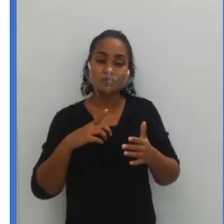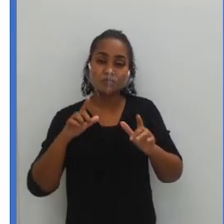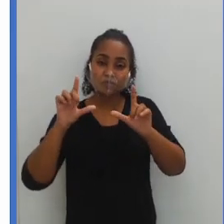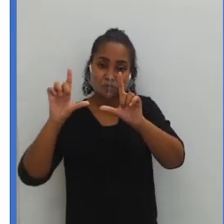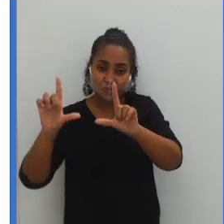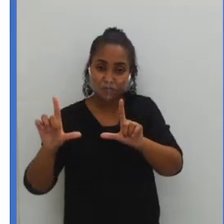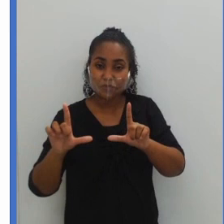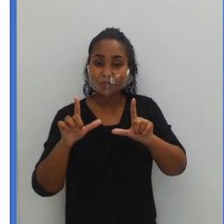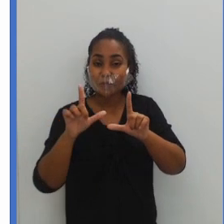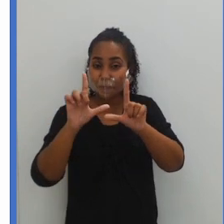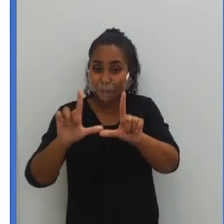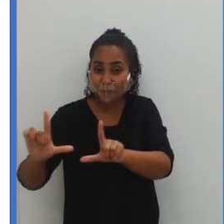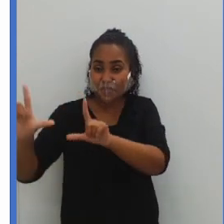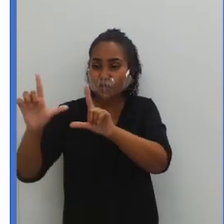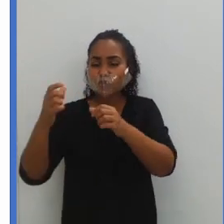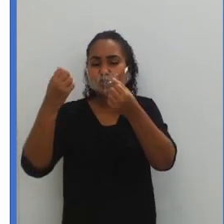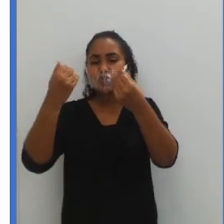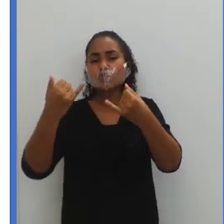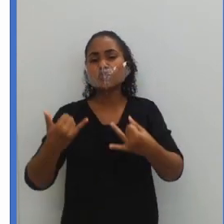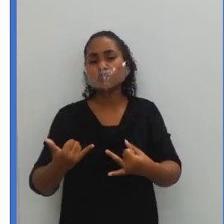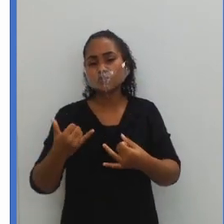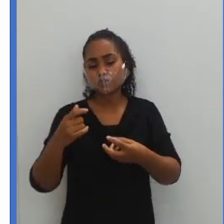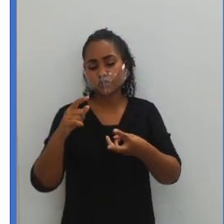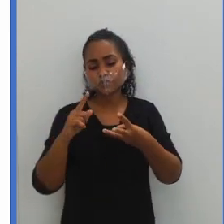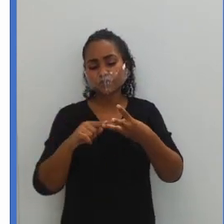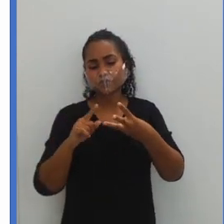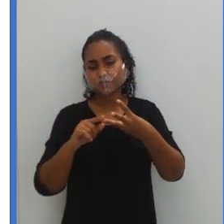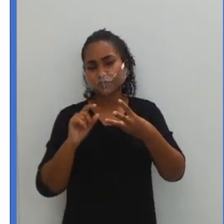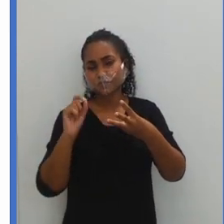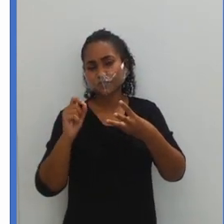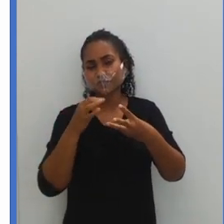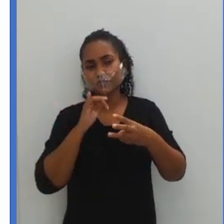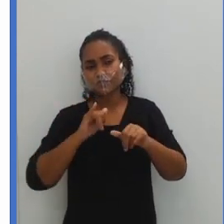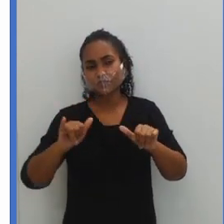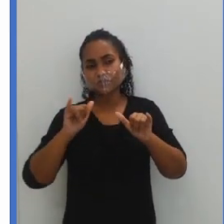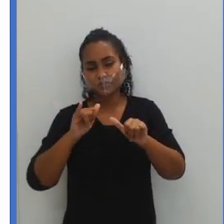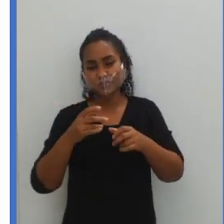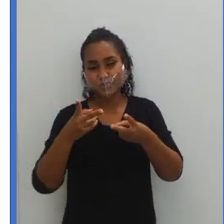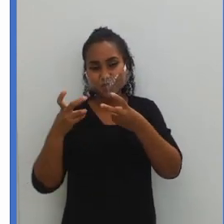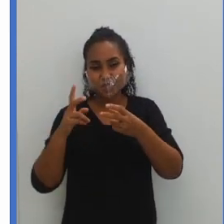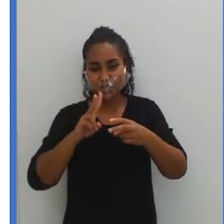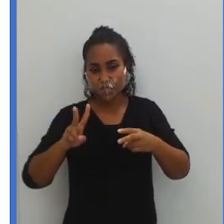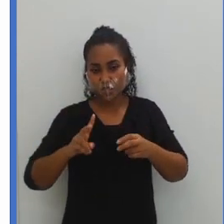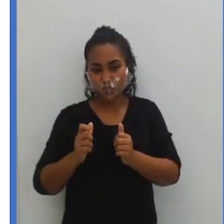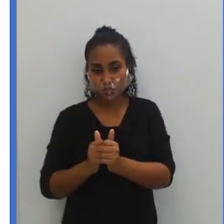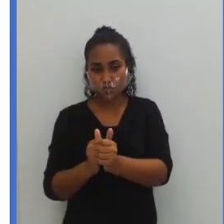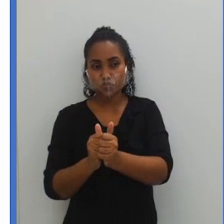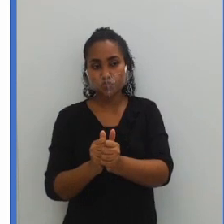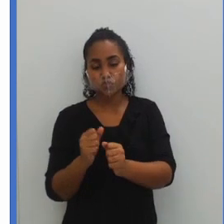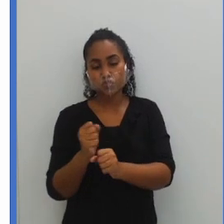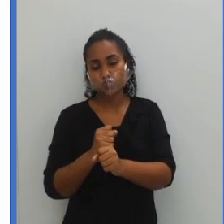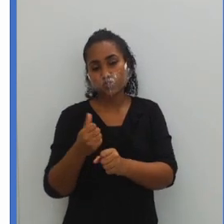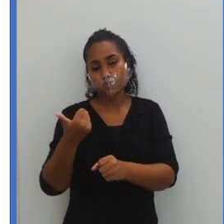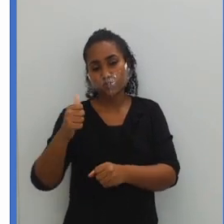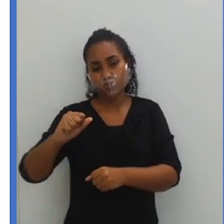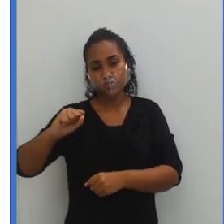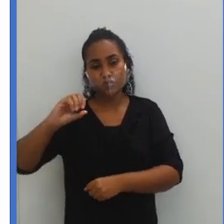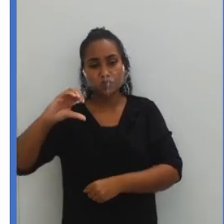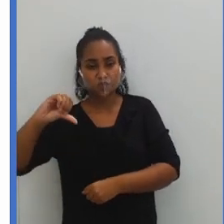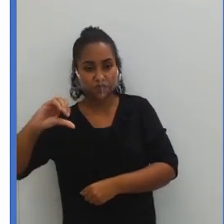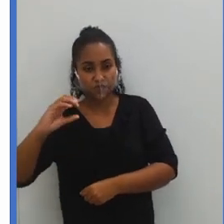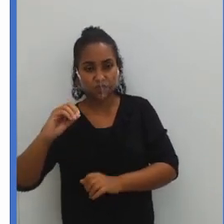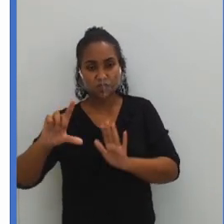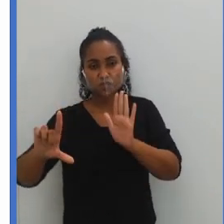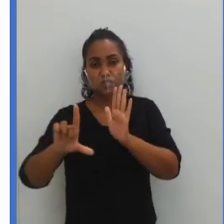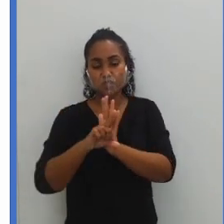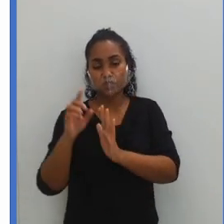está apresentando para vocês o terceiro tópico. Leiam comigo. Em 1890, pelo